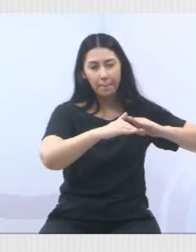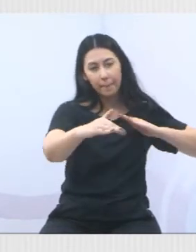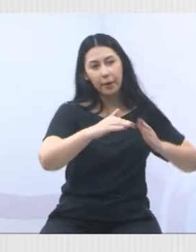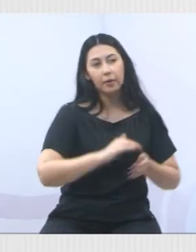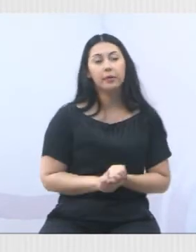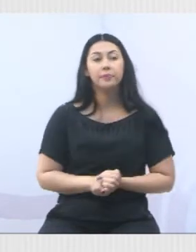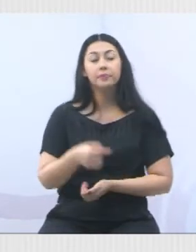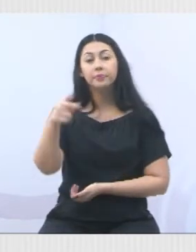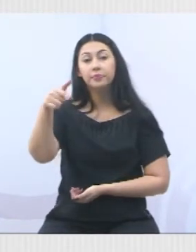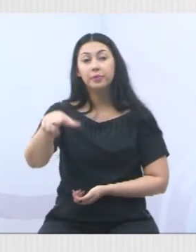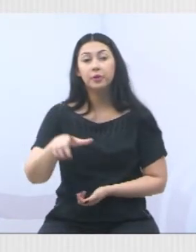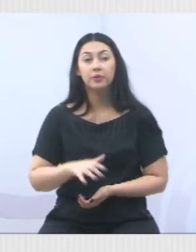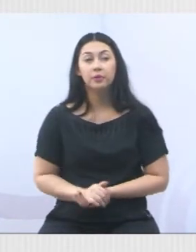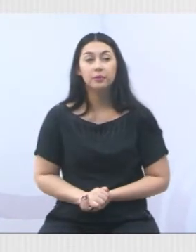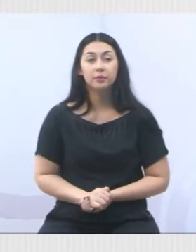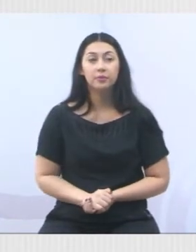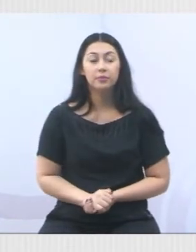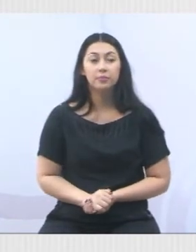Próximo.